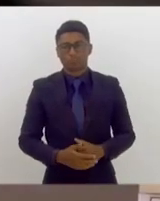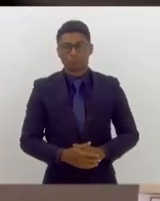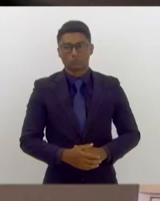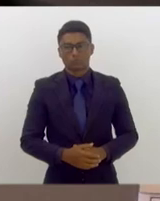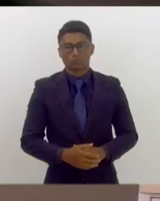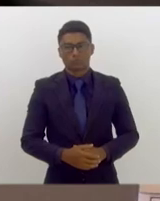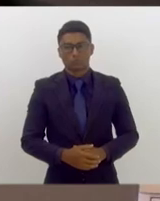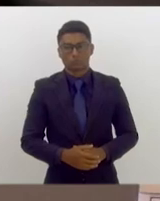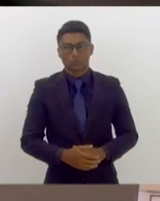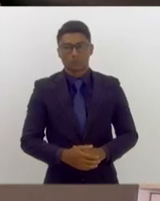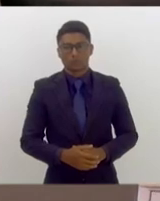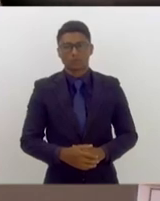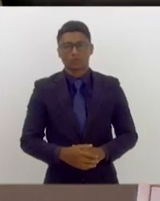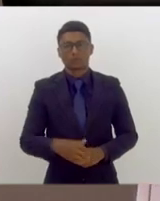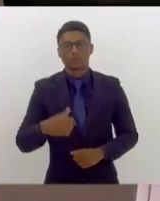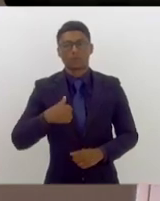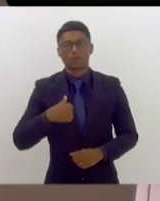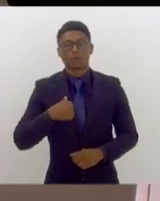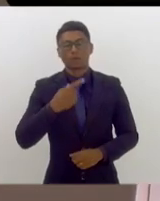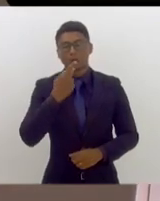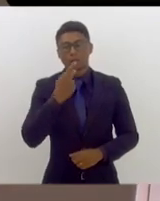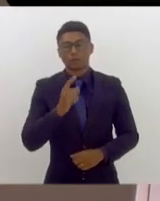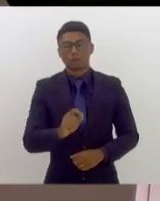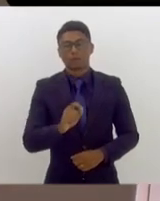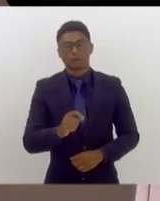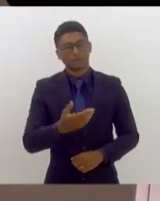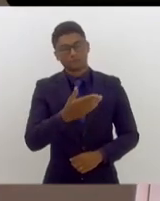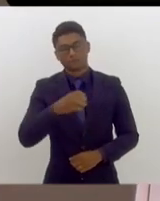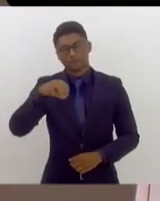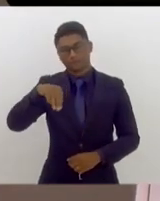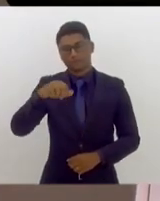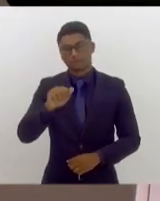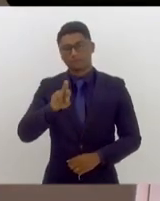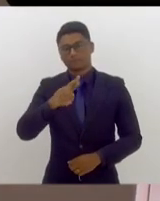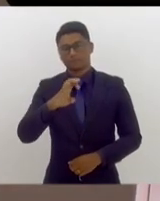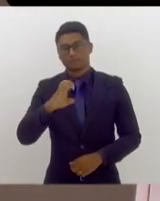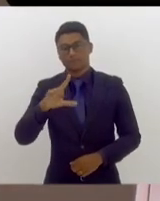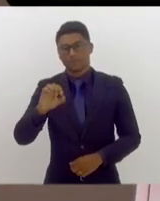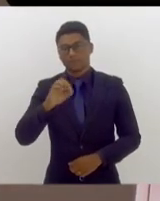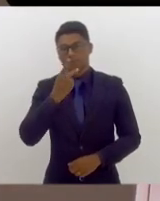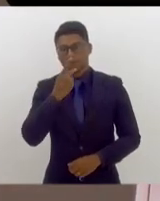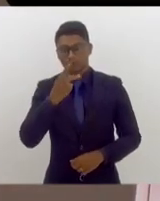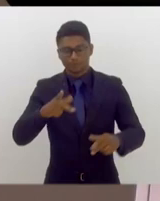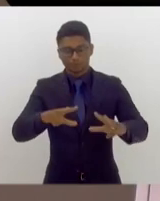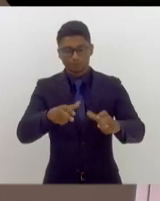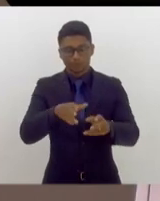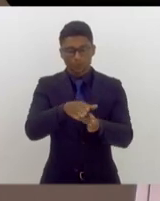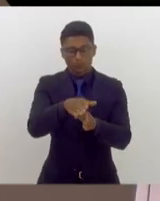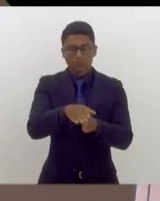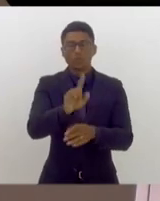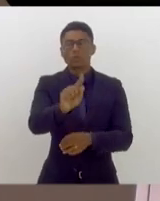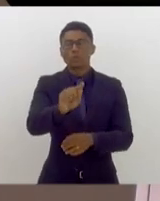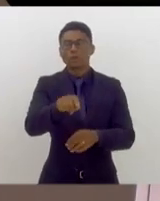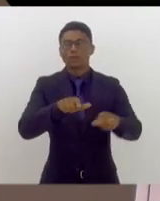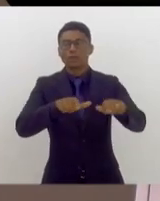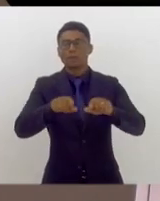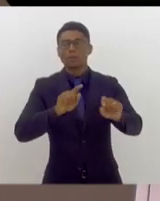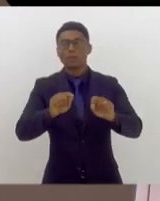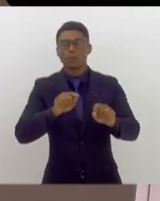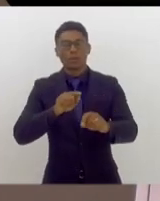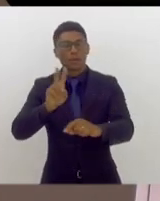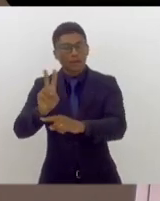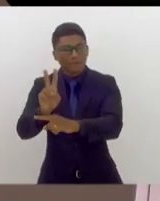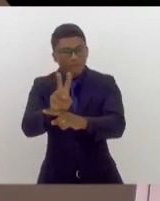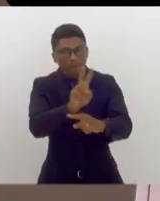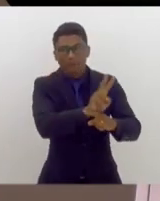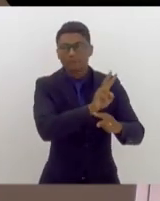Eu começaria dizendo que, como o Marcelo falou, o trabalho do Conselho é o de fiscalização e acompanhamento. E a